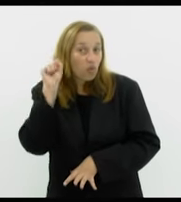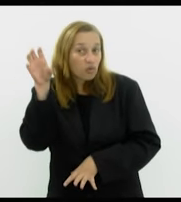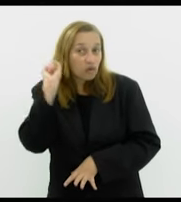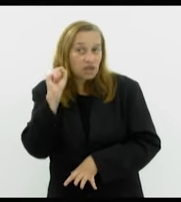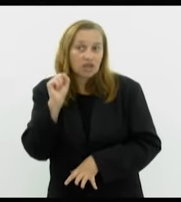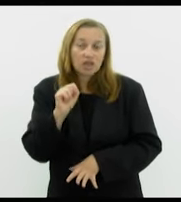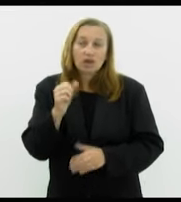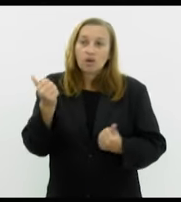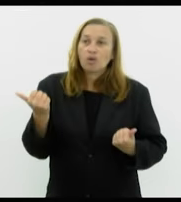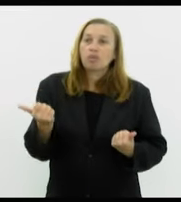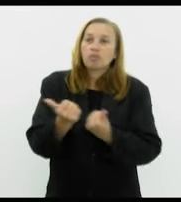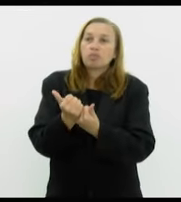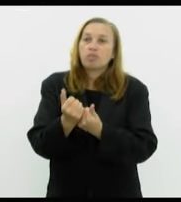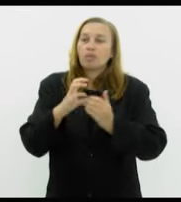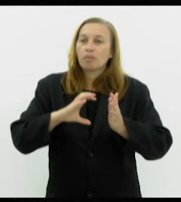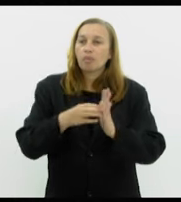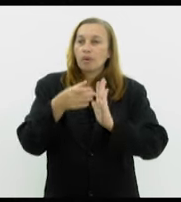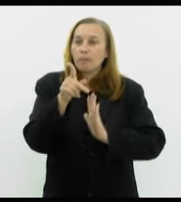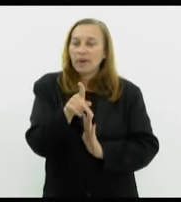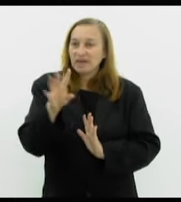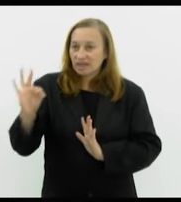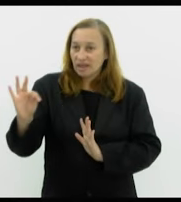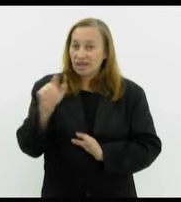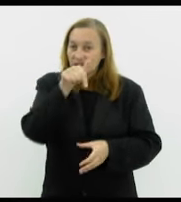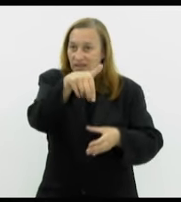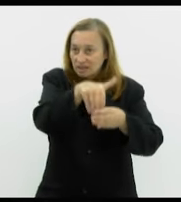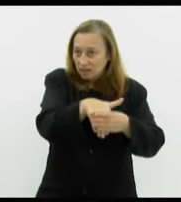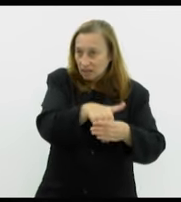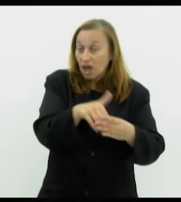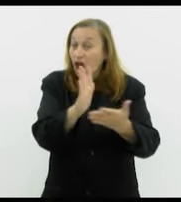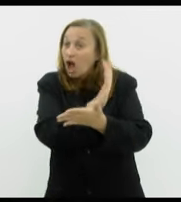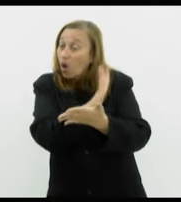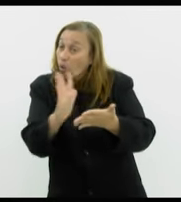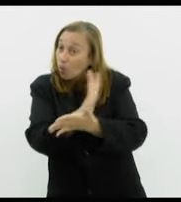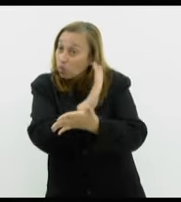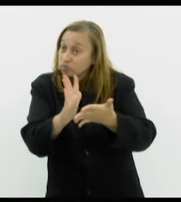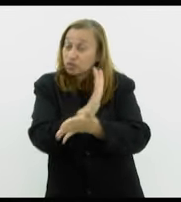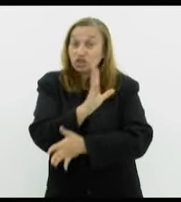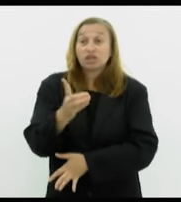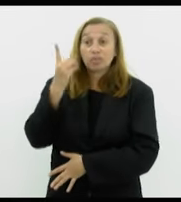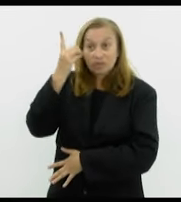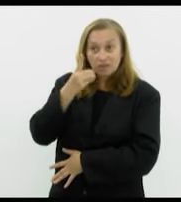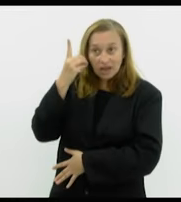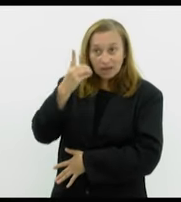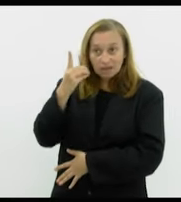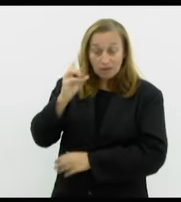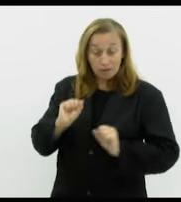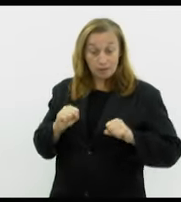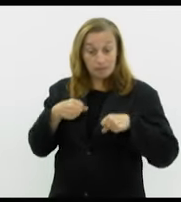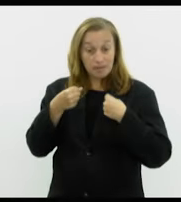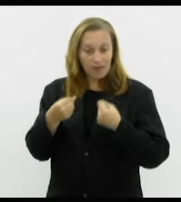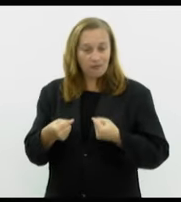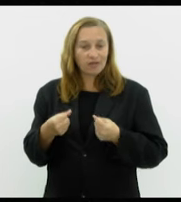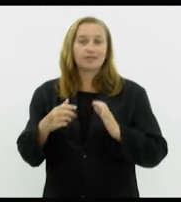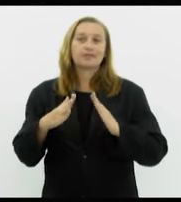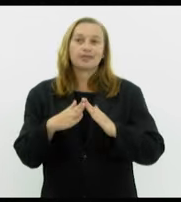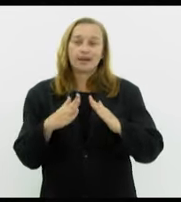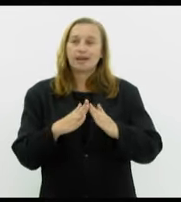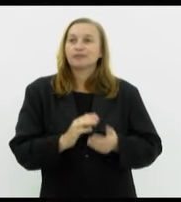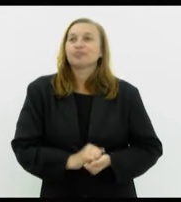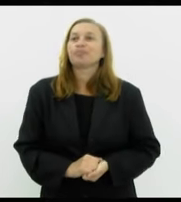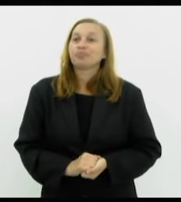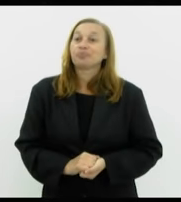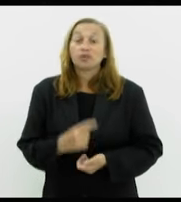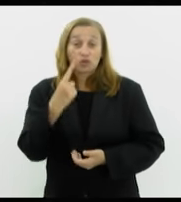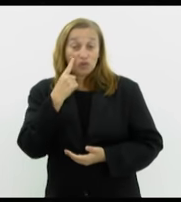deve apoiar Rodrigo Neves nessas eleições, mesmo que alguns deputados dessa casa defendam e que sejam do PT também. Vamos